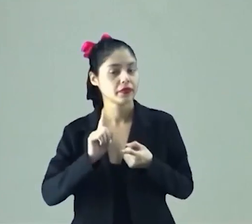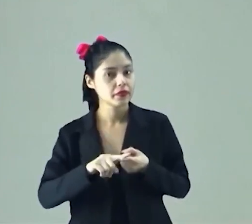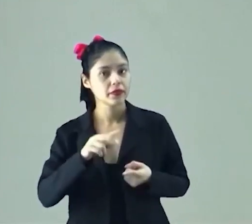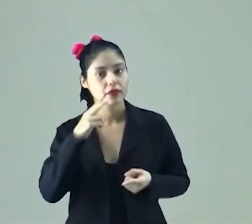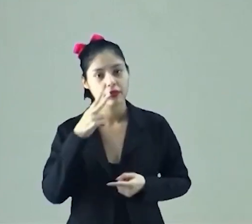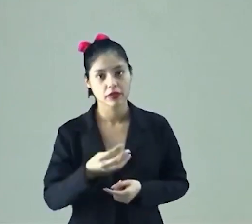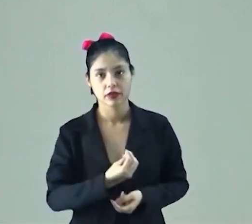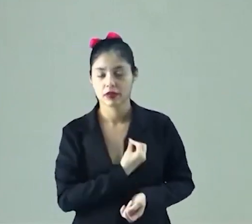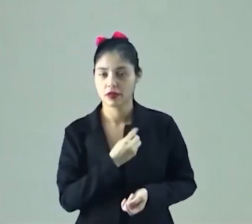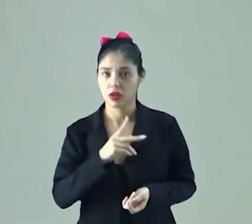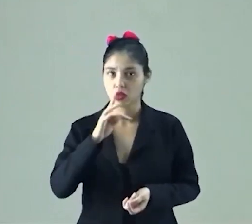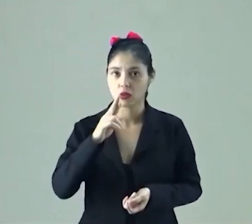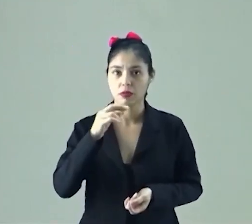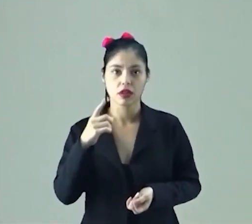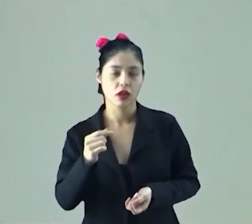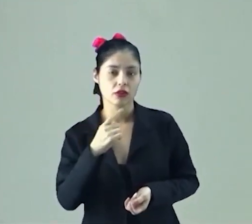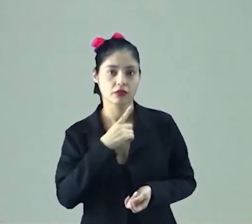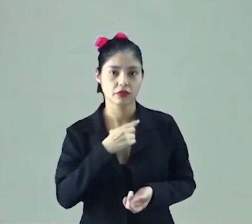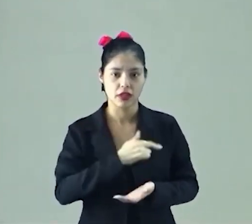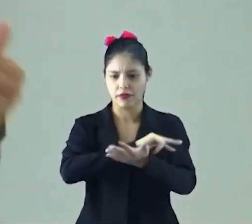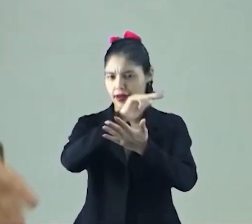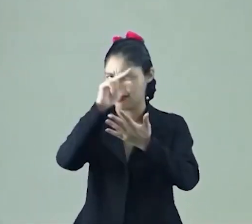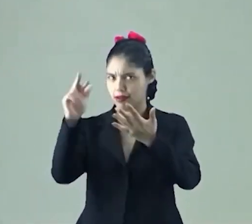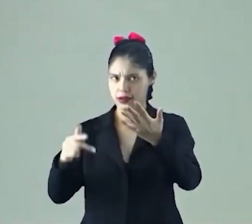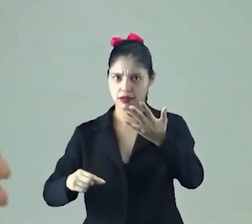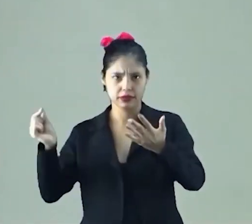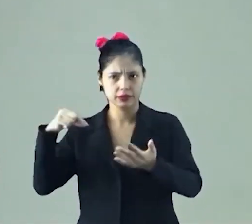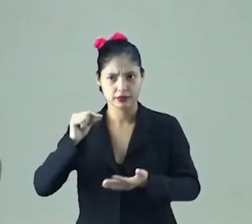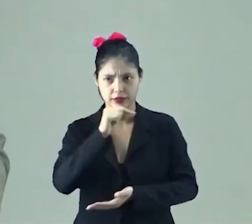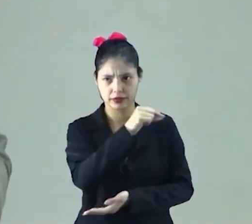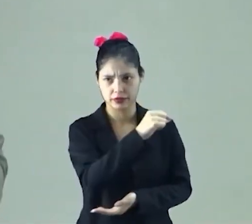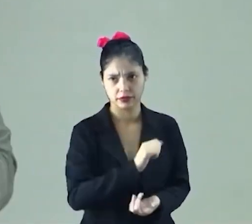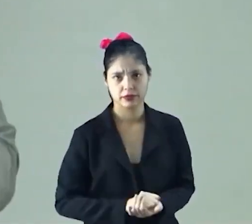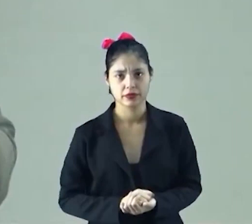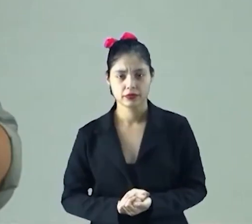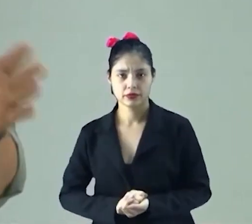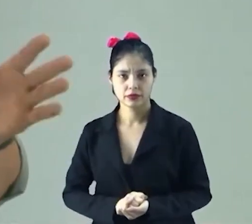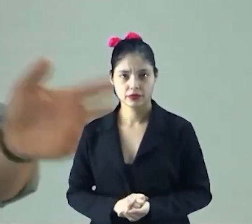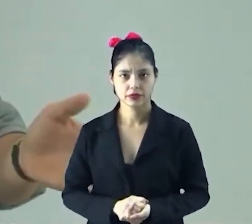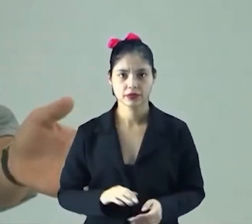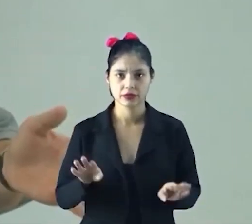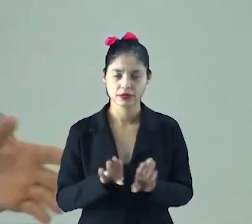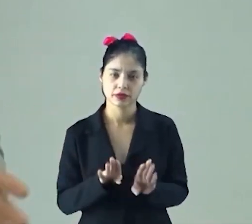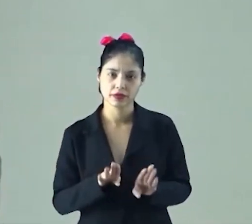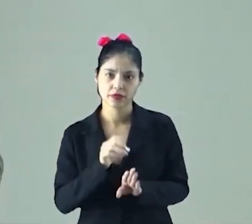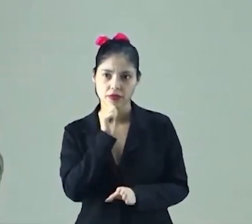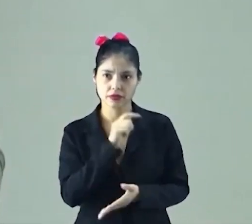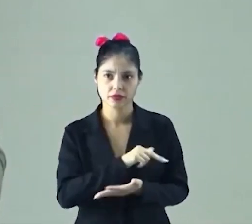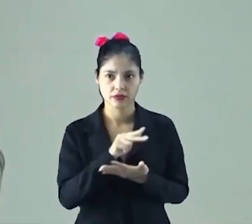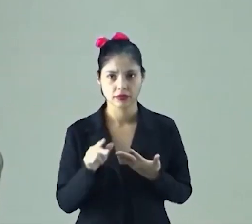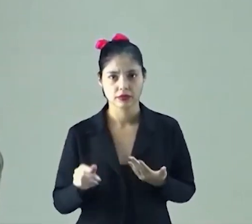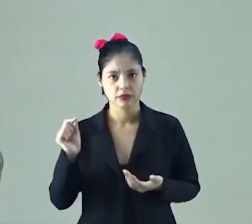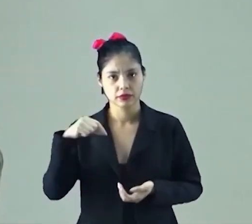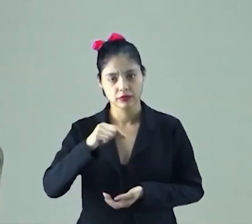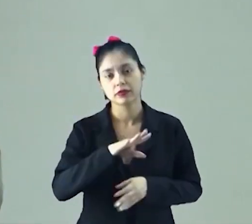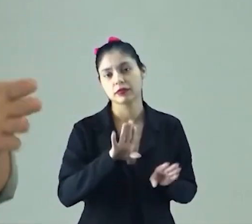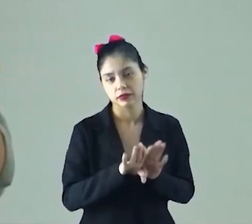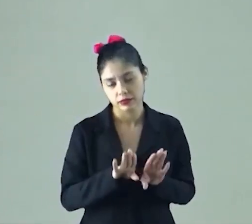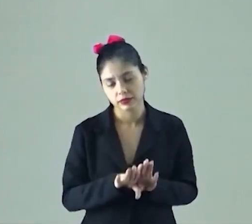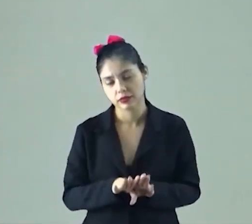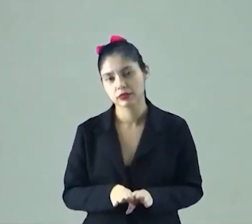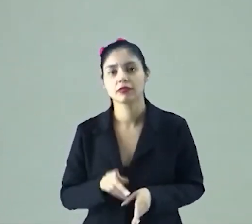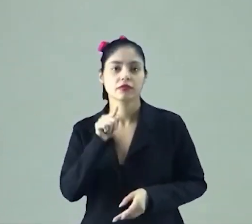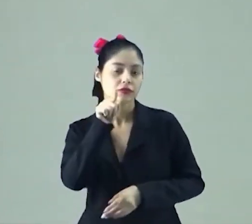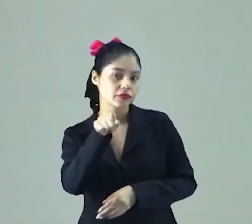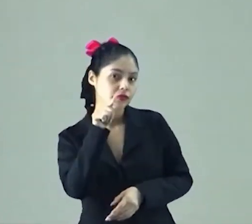vive num ambiente tropical onde tem uma diversidade de insetos e uma diversidade, por exemplo, de mosquito também.